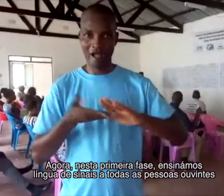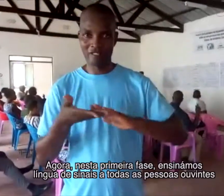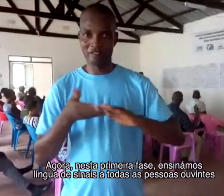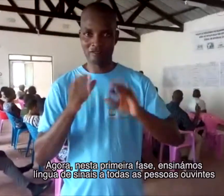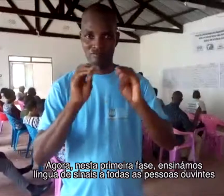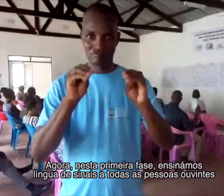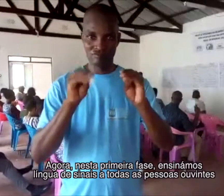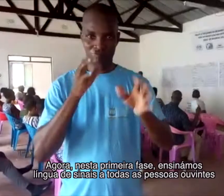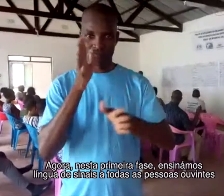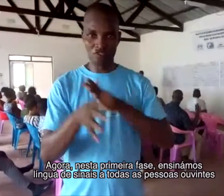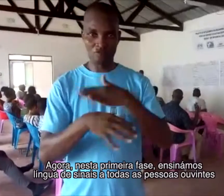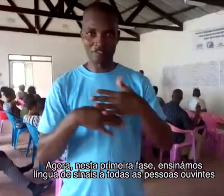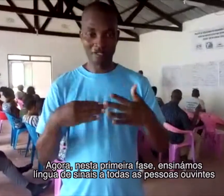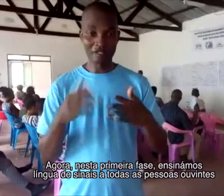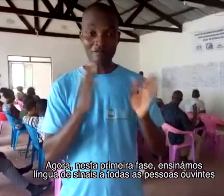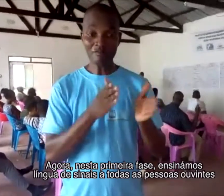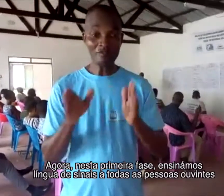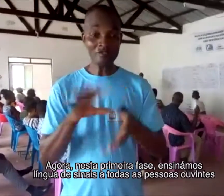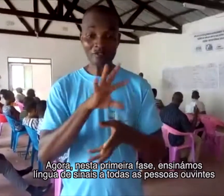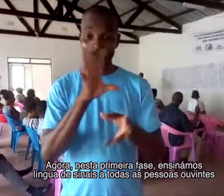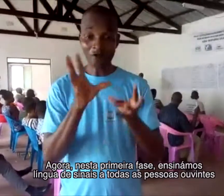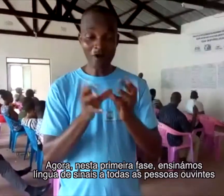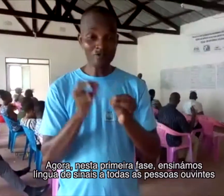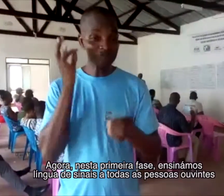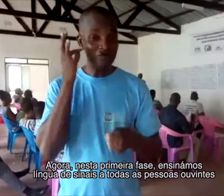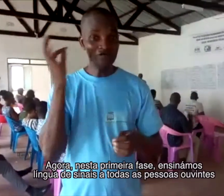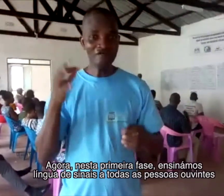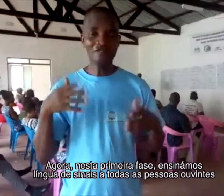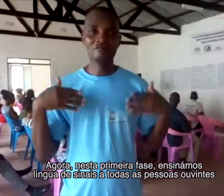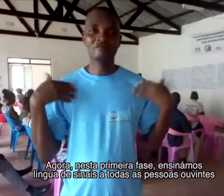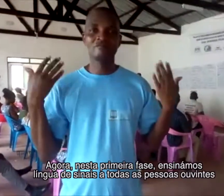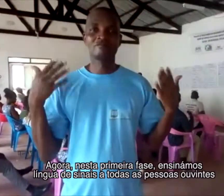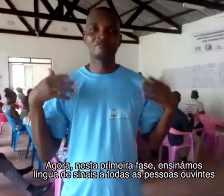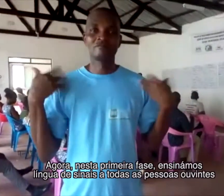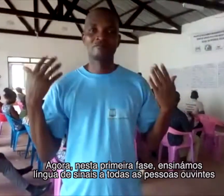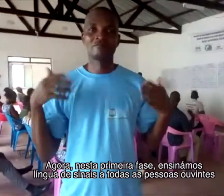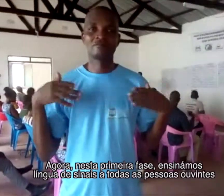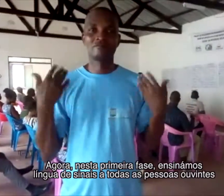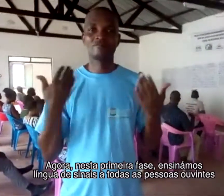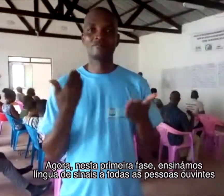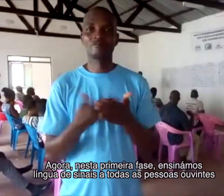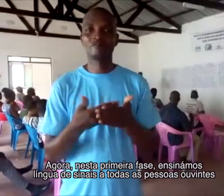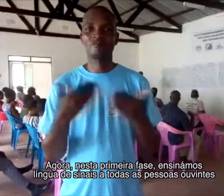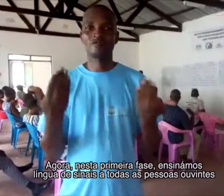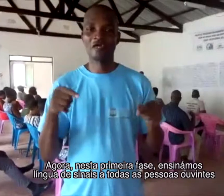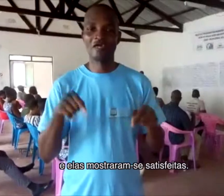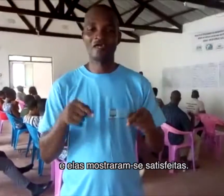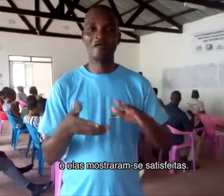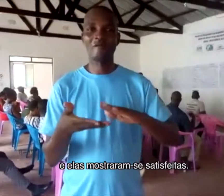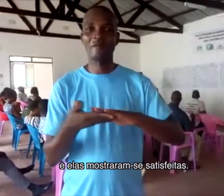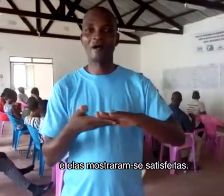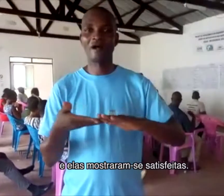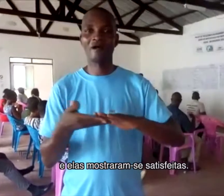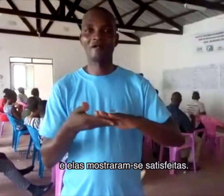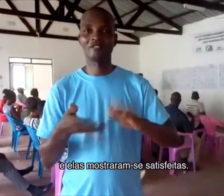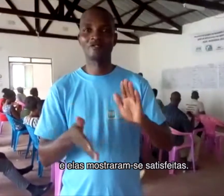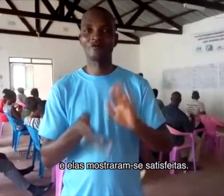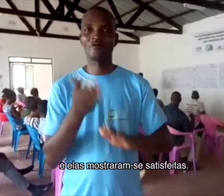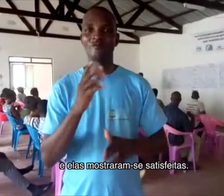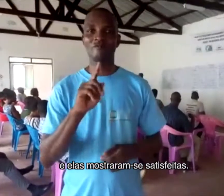Agora, nesta primeira fase, ensinamos língua de sinais a todas as pessoas ouvintes. Elas